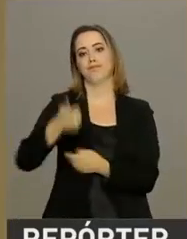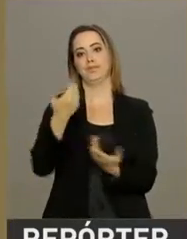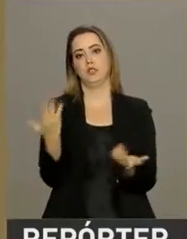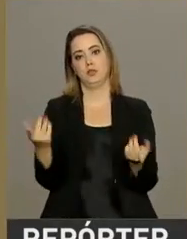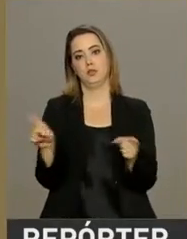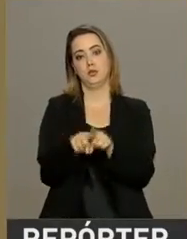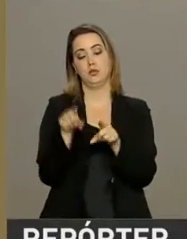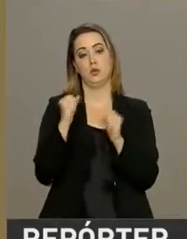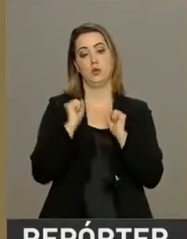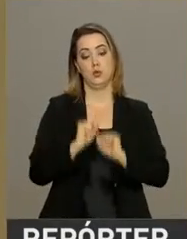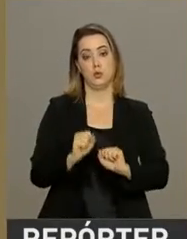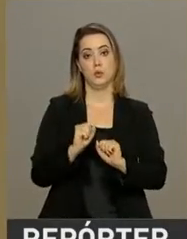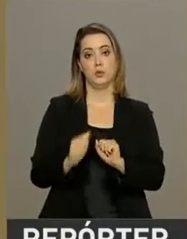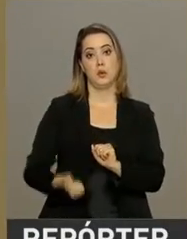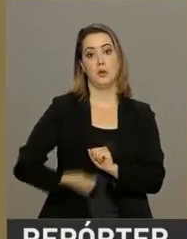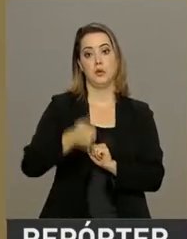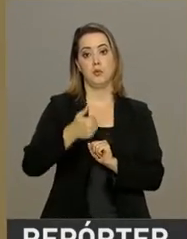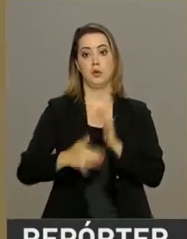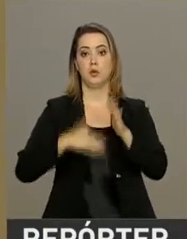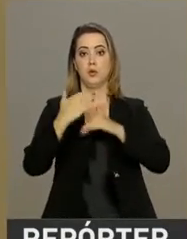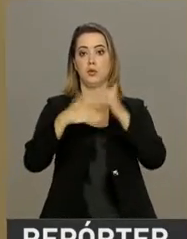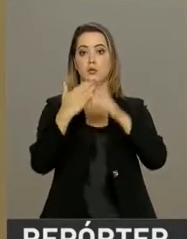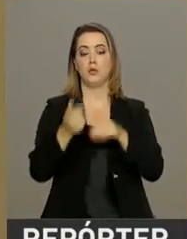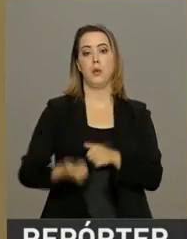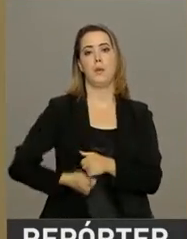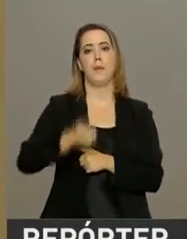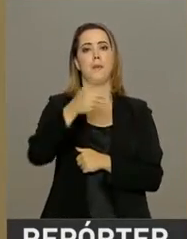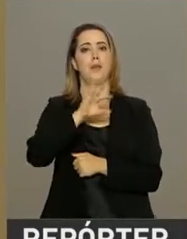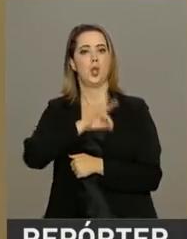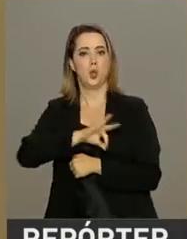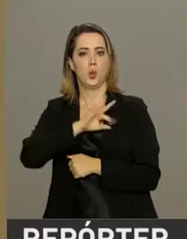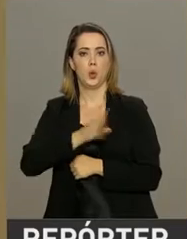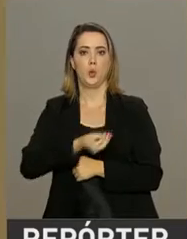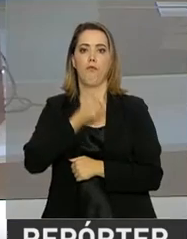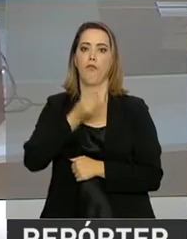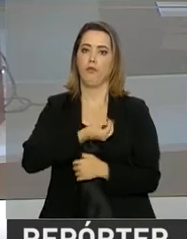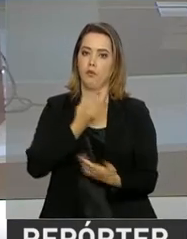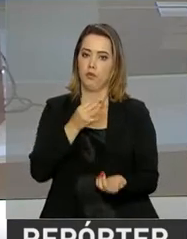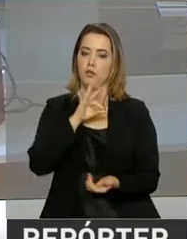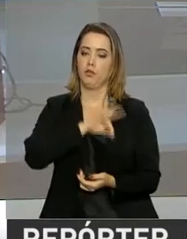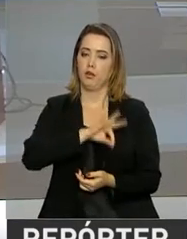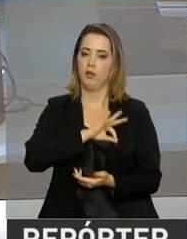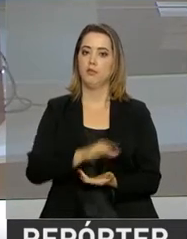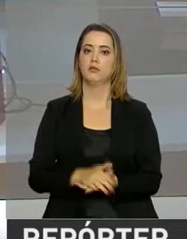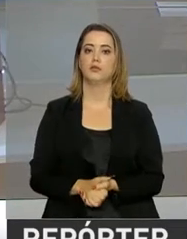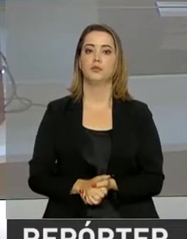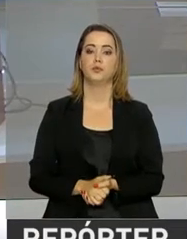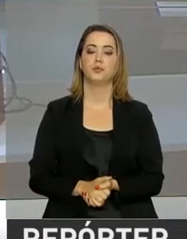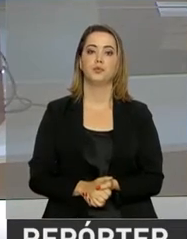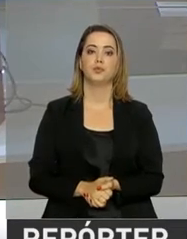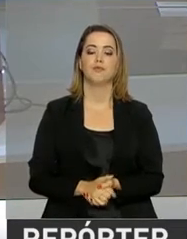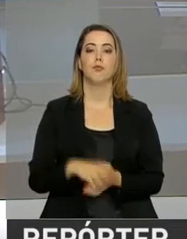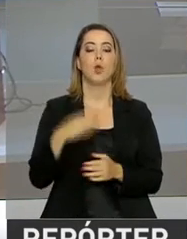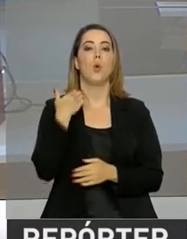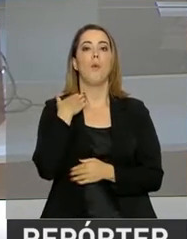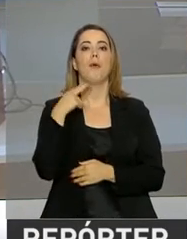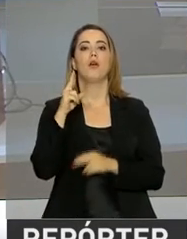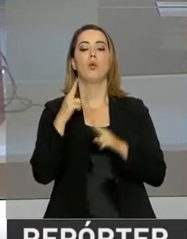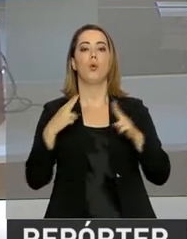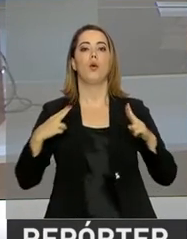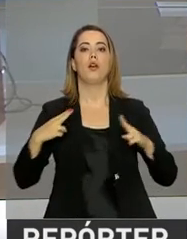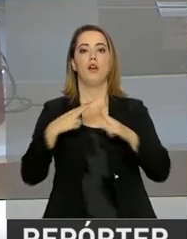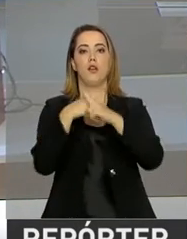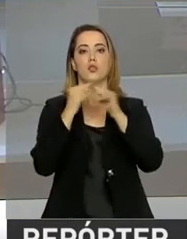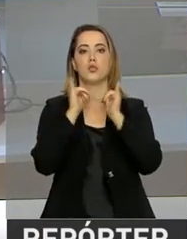isso não podemos gerar mais crescimento mais bem estar e mais renda a caixa econômica federal anunciou nesta